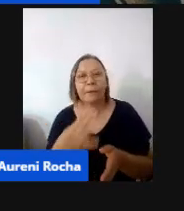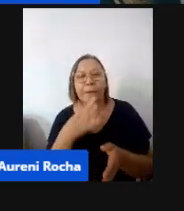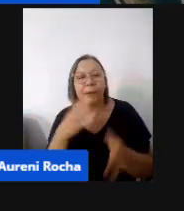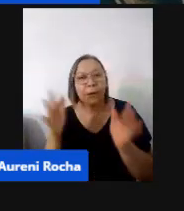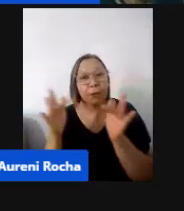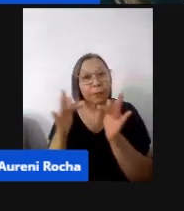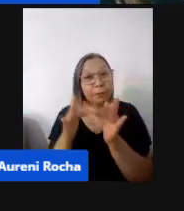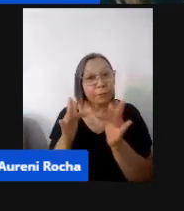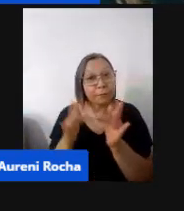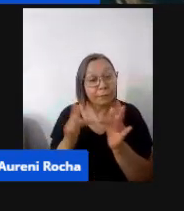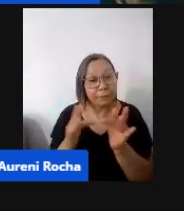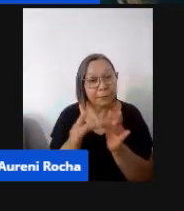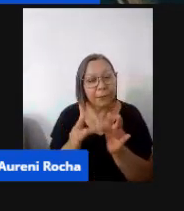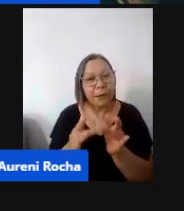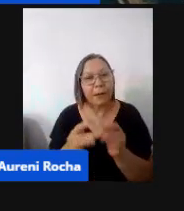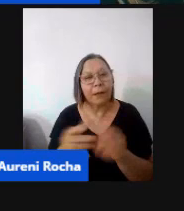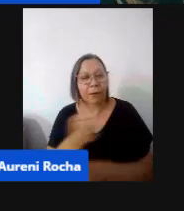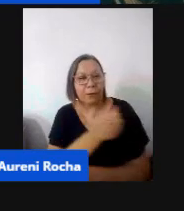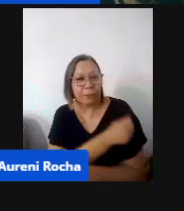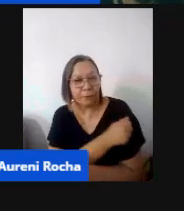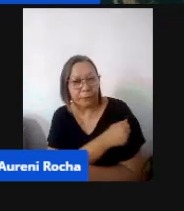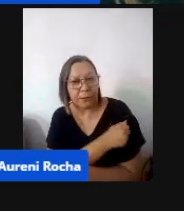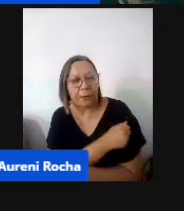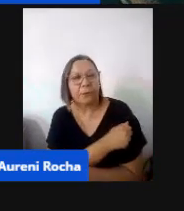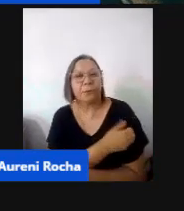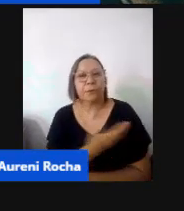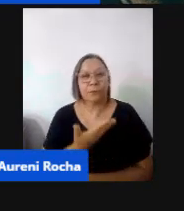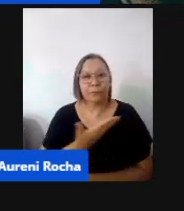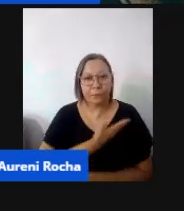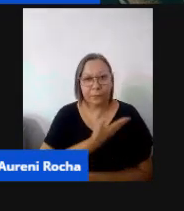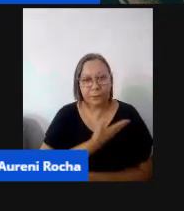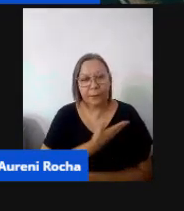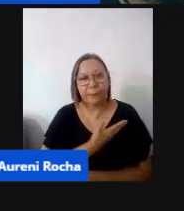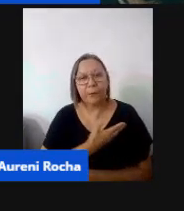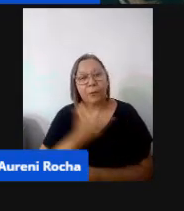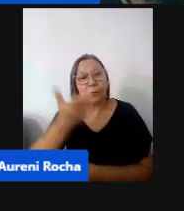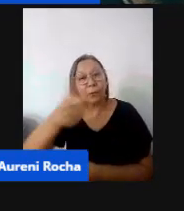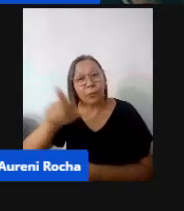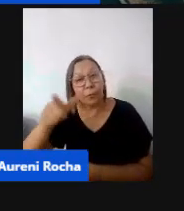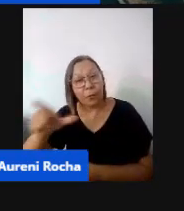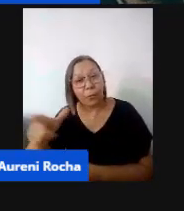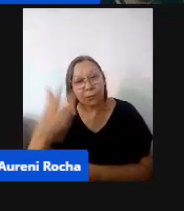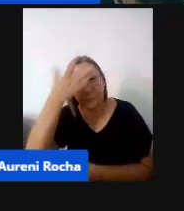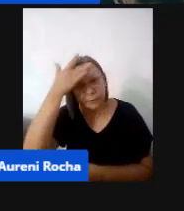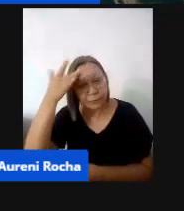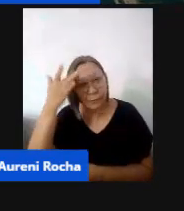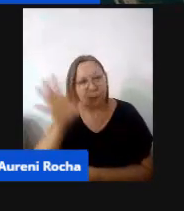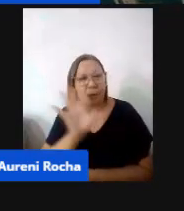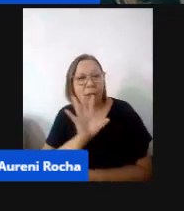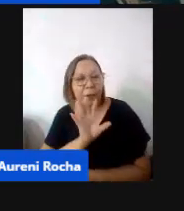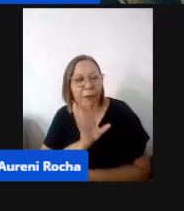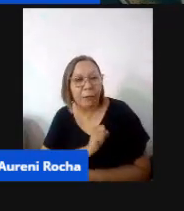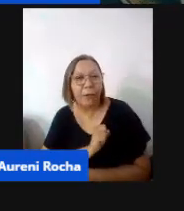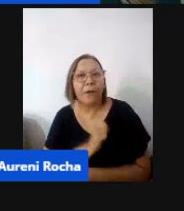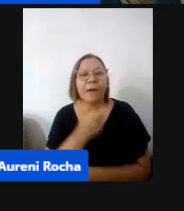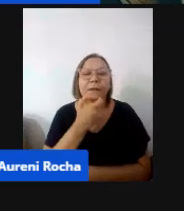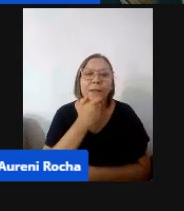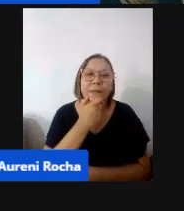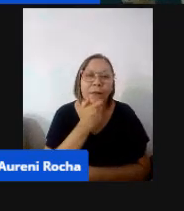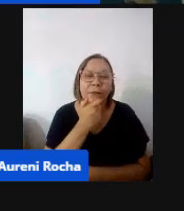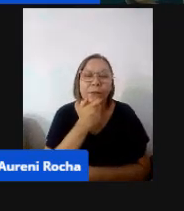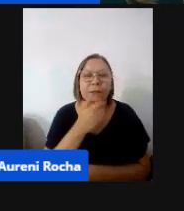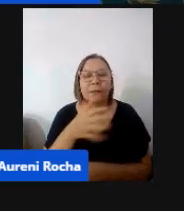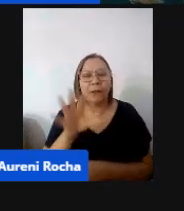meus alunos e os meus colegas e com outras pessoas que gostavam de inglês e gostariam de receber dicas diárias da língua